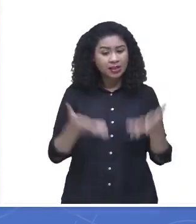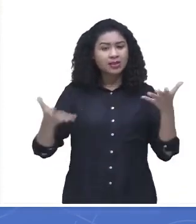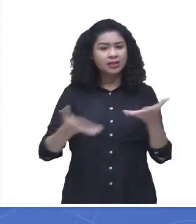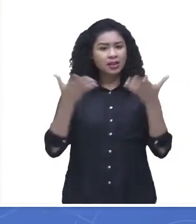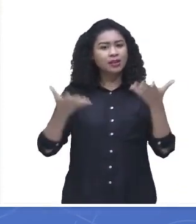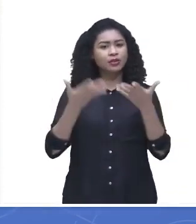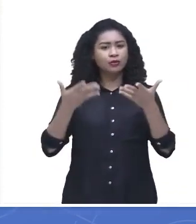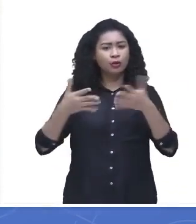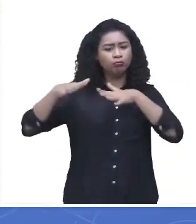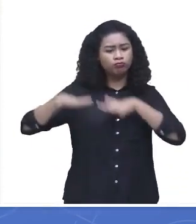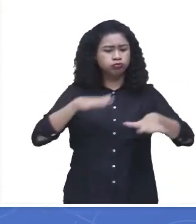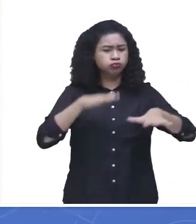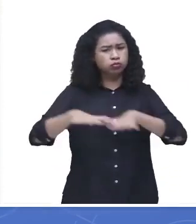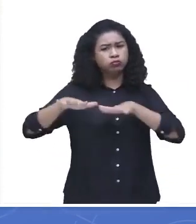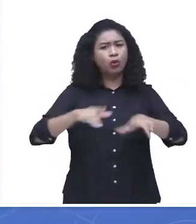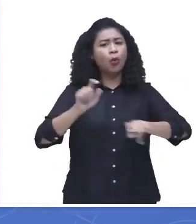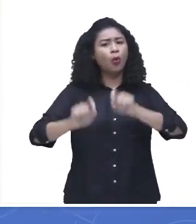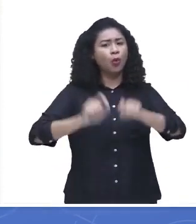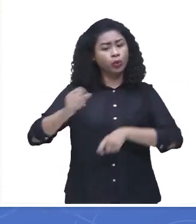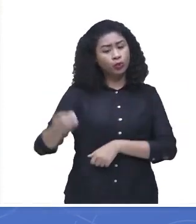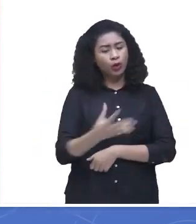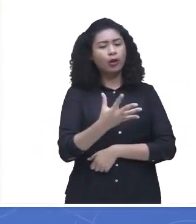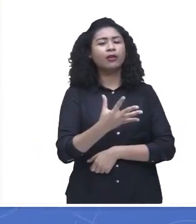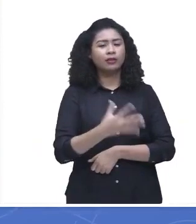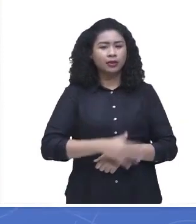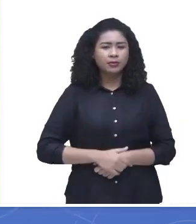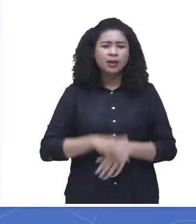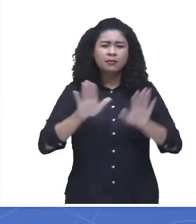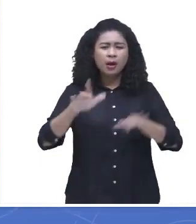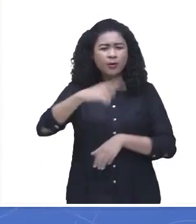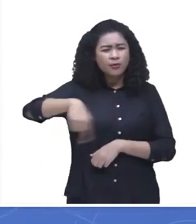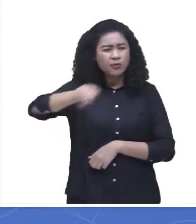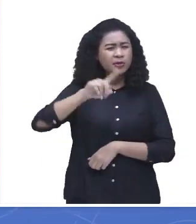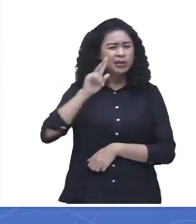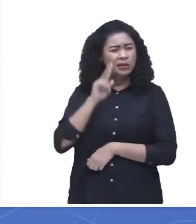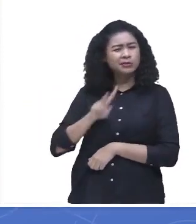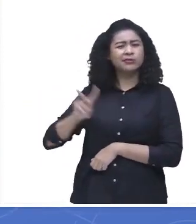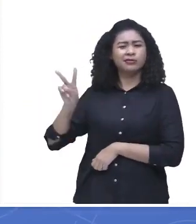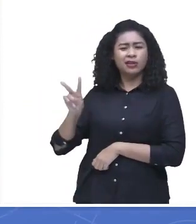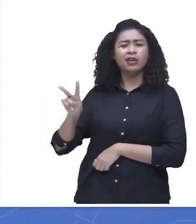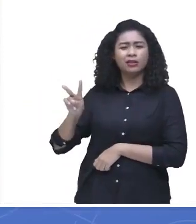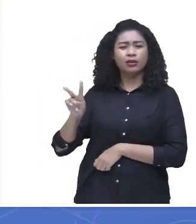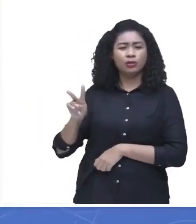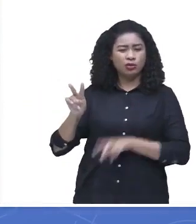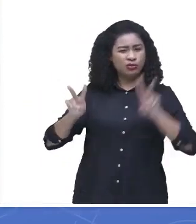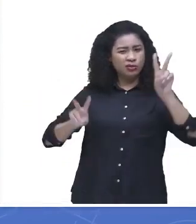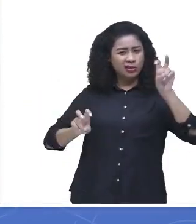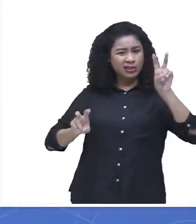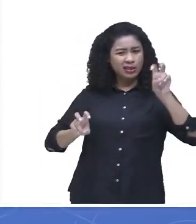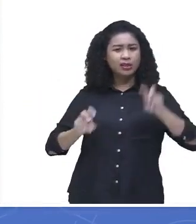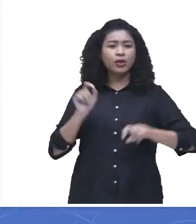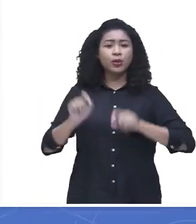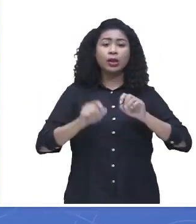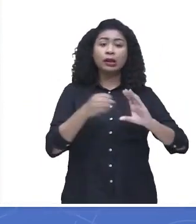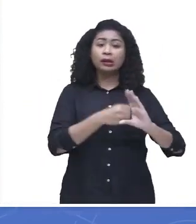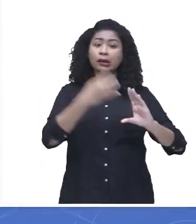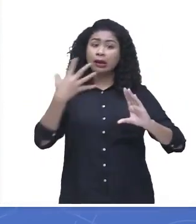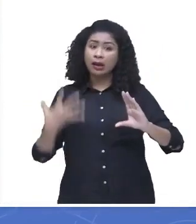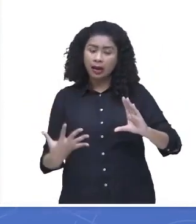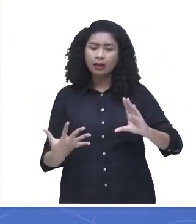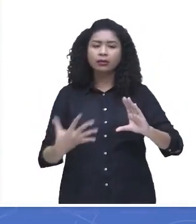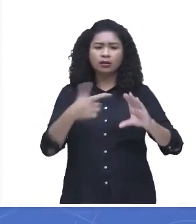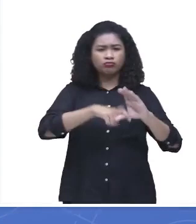na declaração que a Declaração de Independência ela tem algumas características bem específicas inspiradas num novo momento